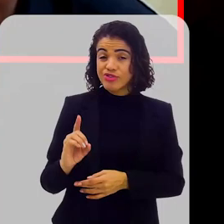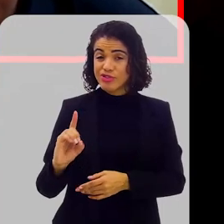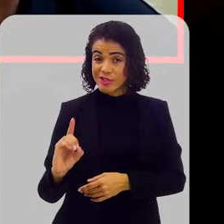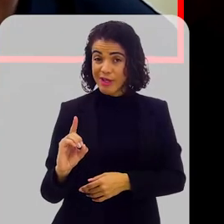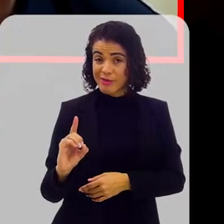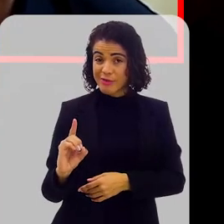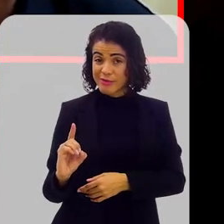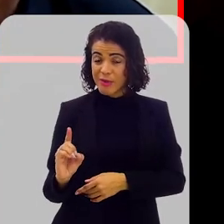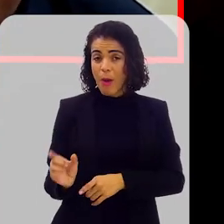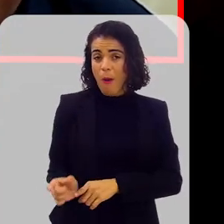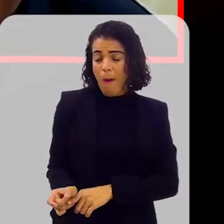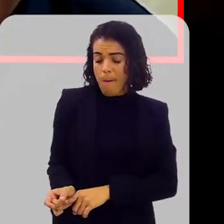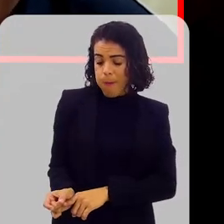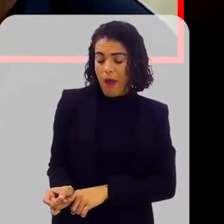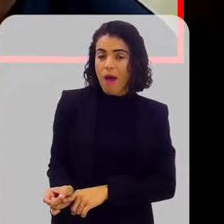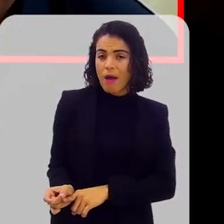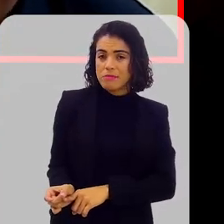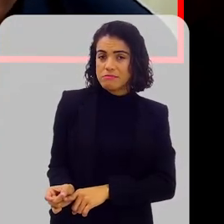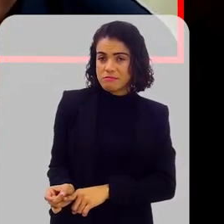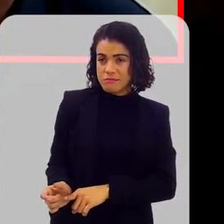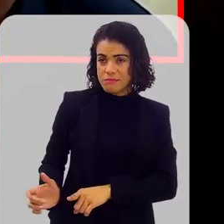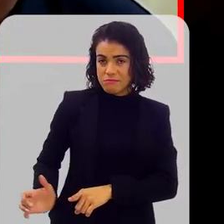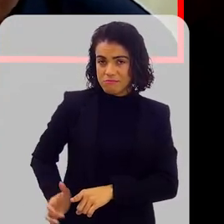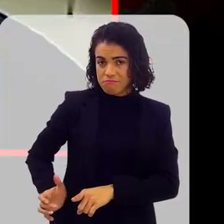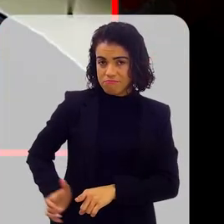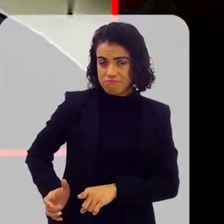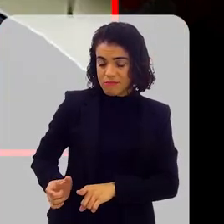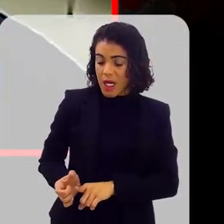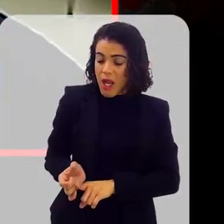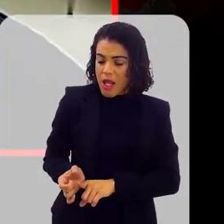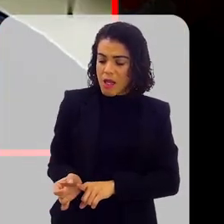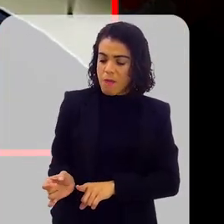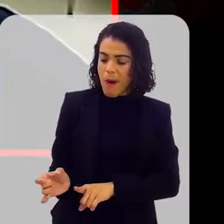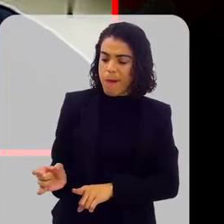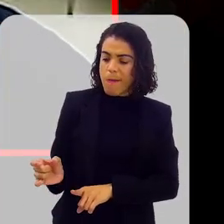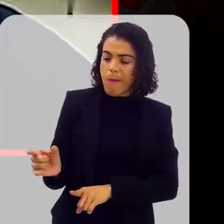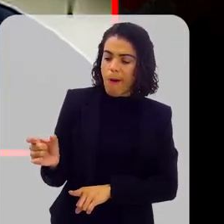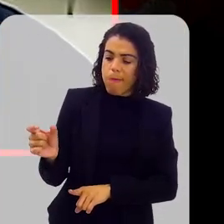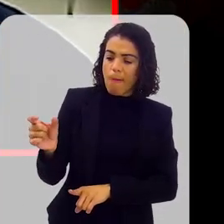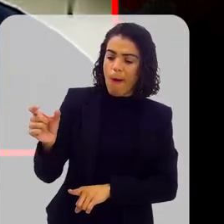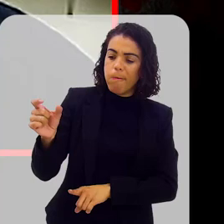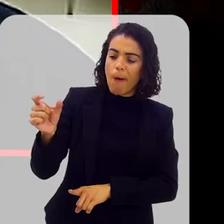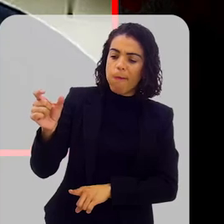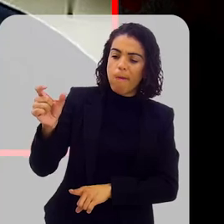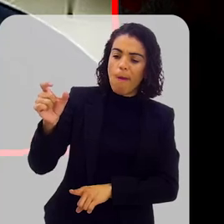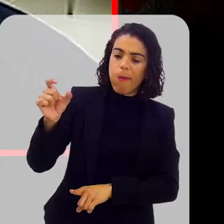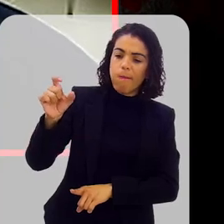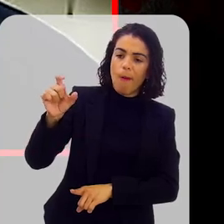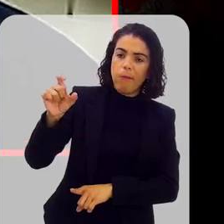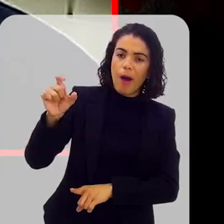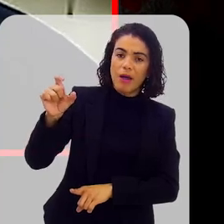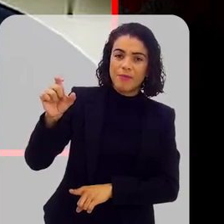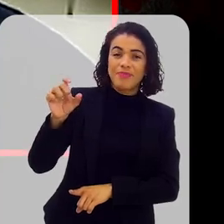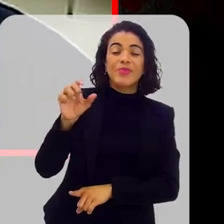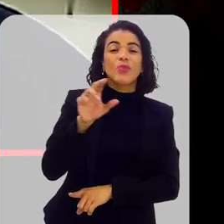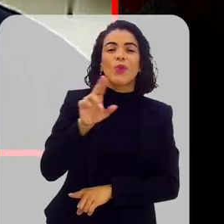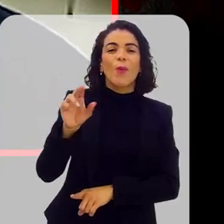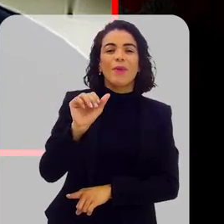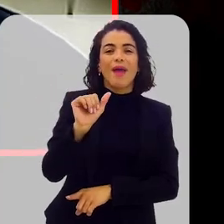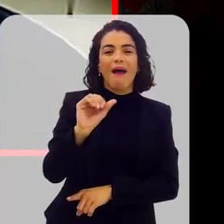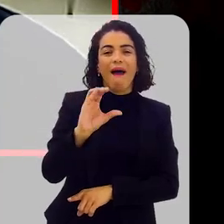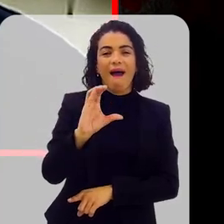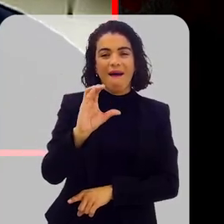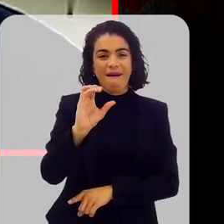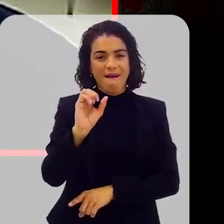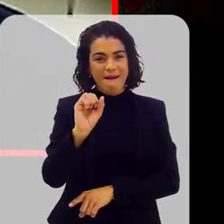começa do lado direito do abdômen, mais próximo à bacia ali, e aí ele sobe, né, que é o cólon,